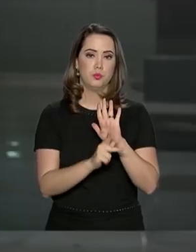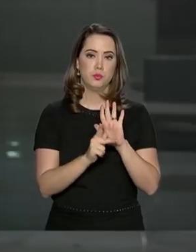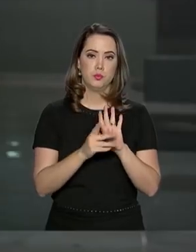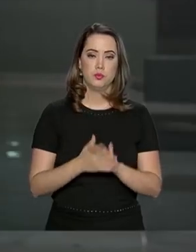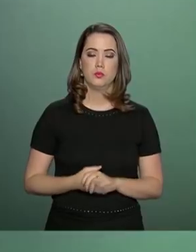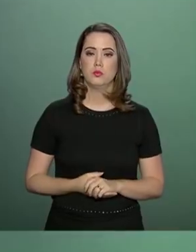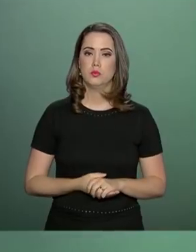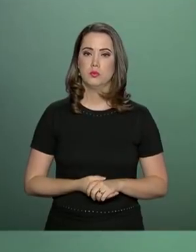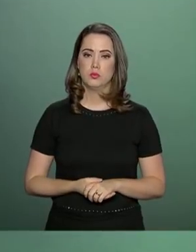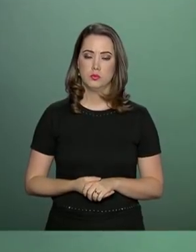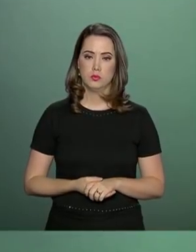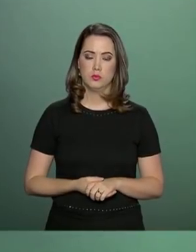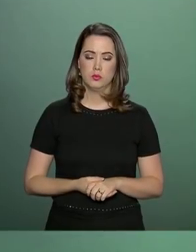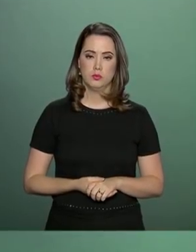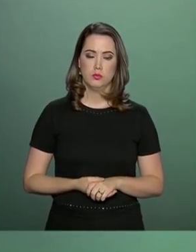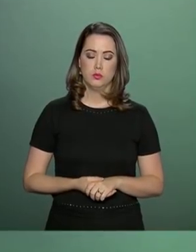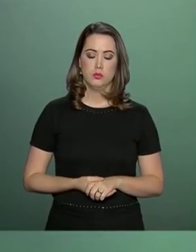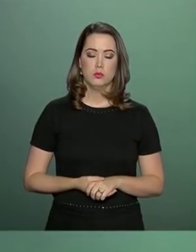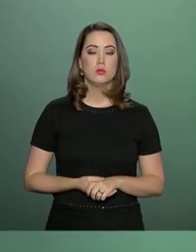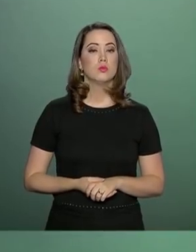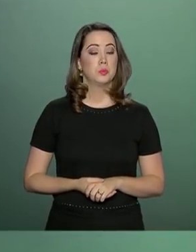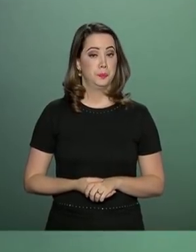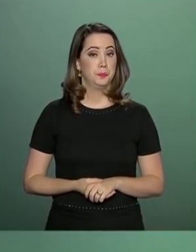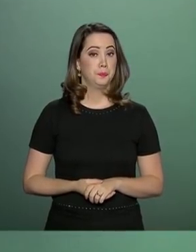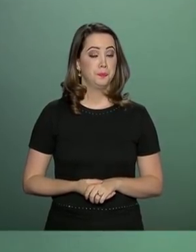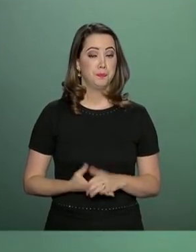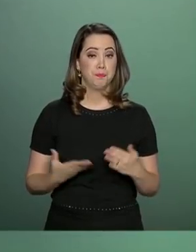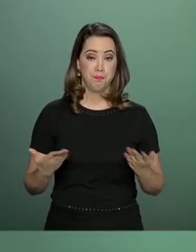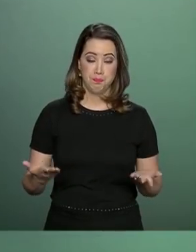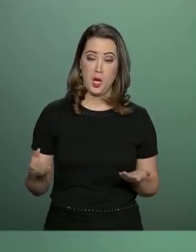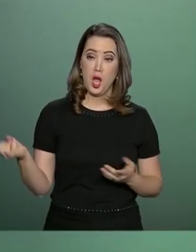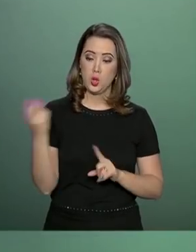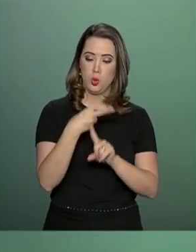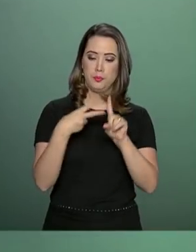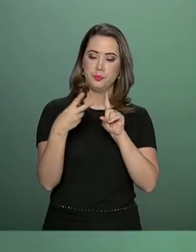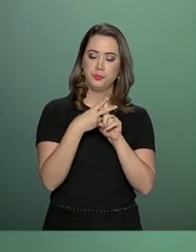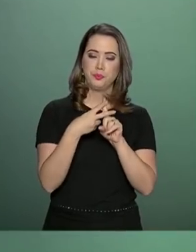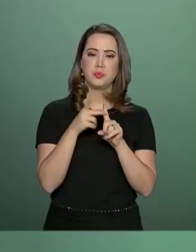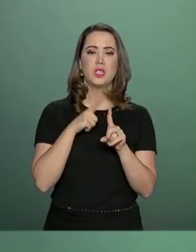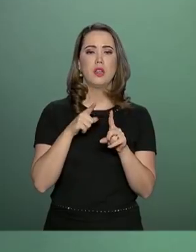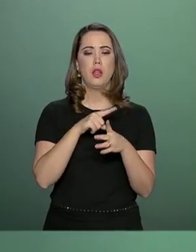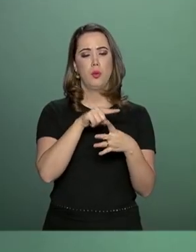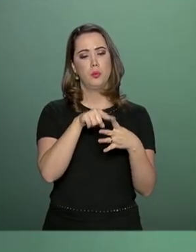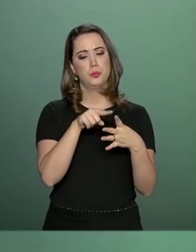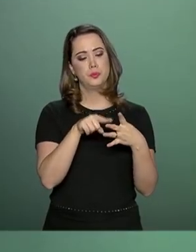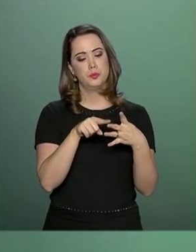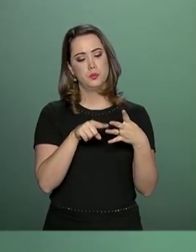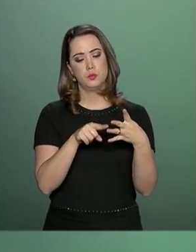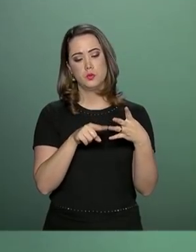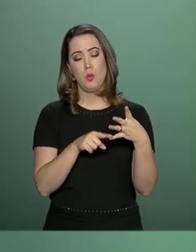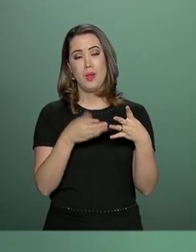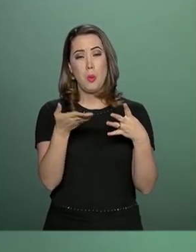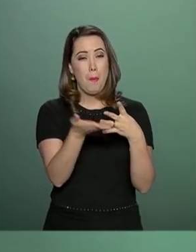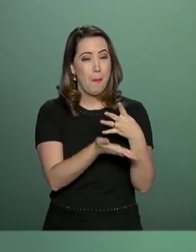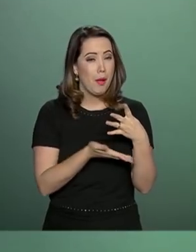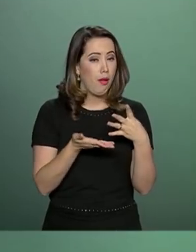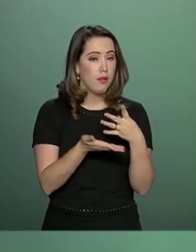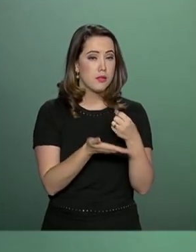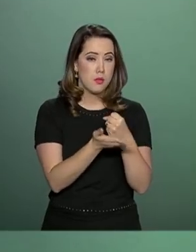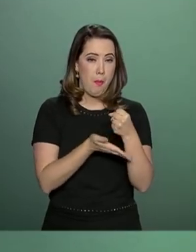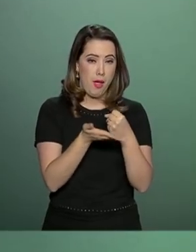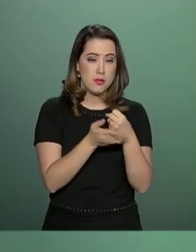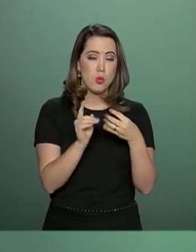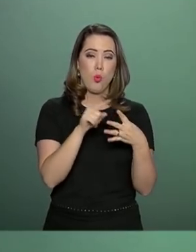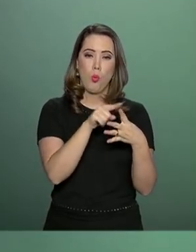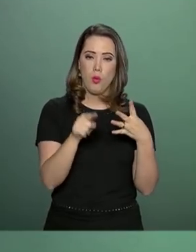A nova previdência está estruturada em quatro pilares fundamentais. Combate